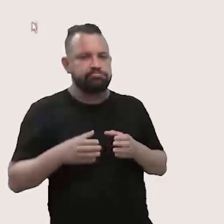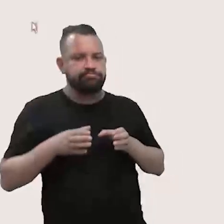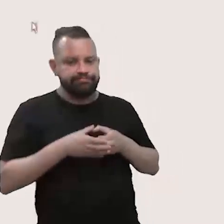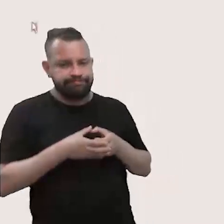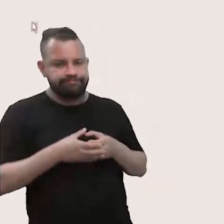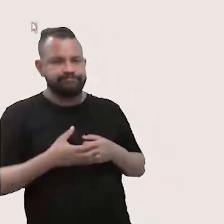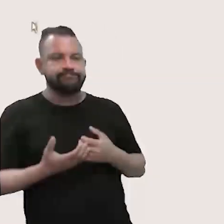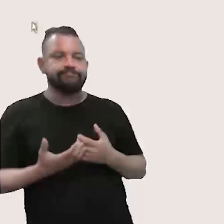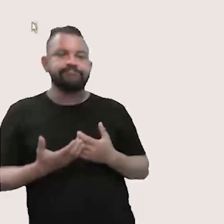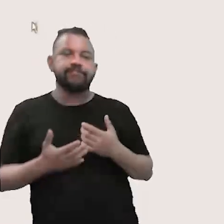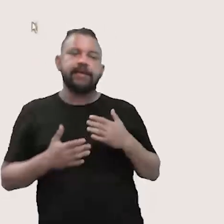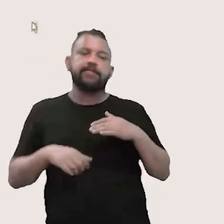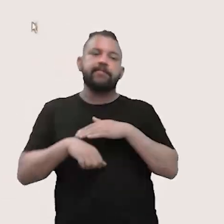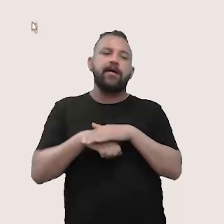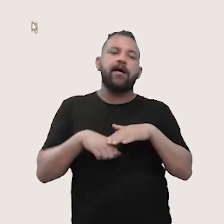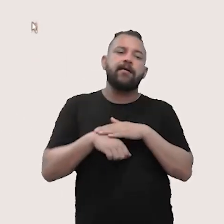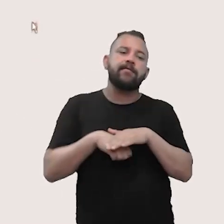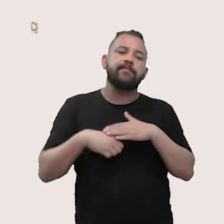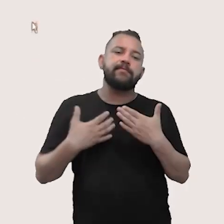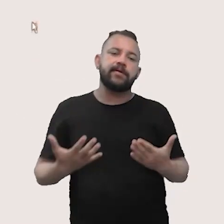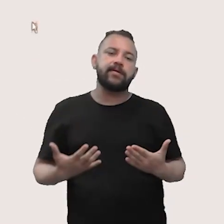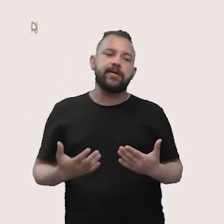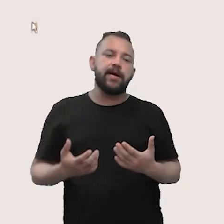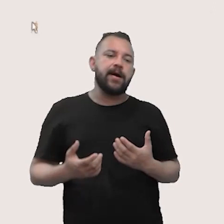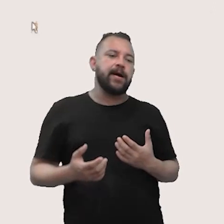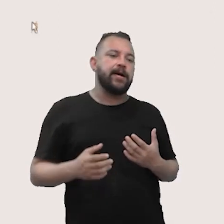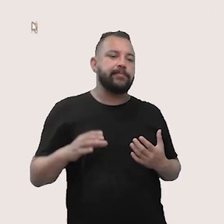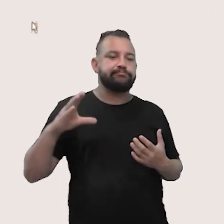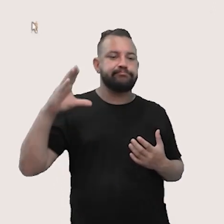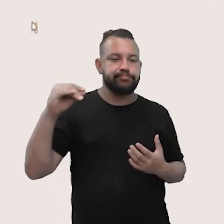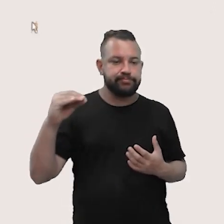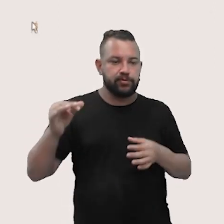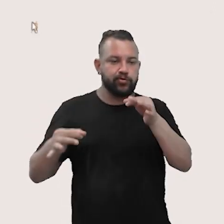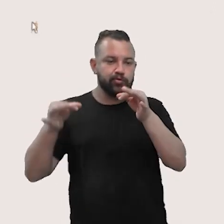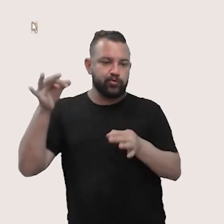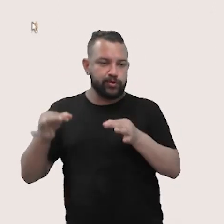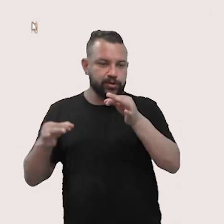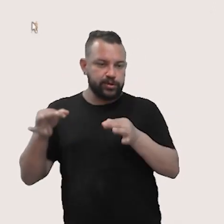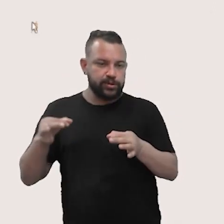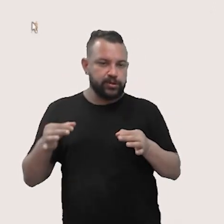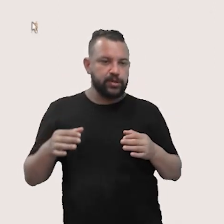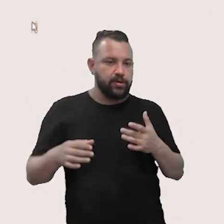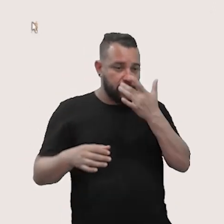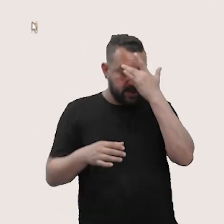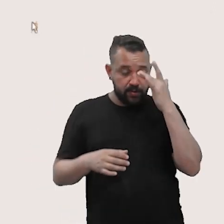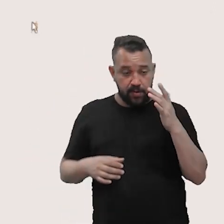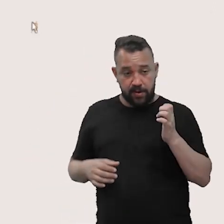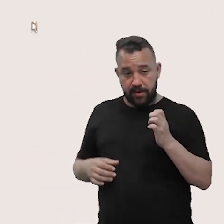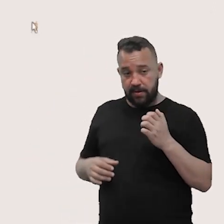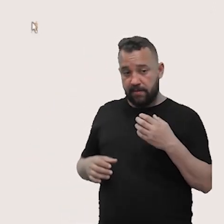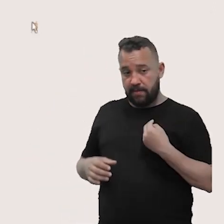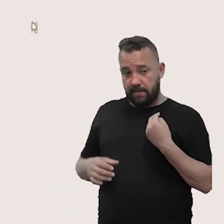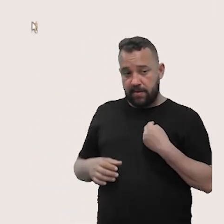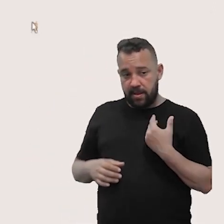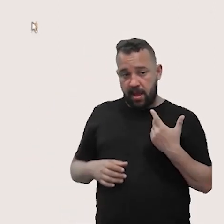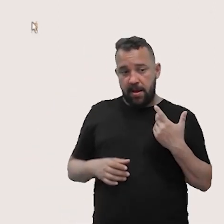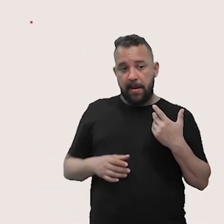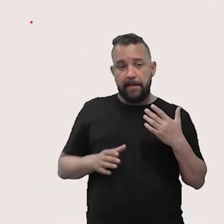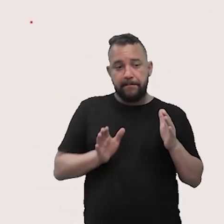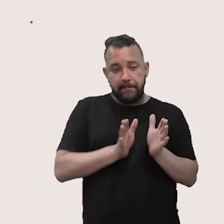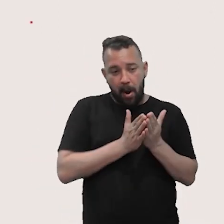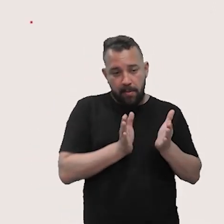é? Tal como uma conversa entre o orador jurídico e um morador de rua. Dá uma olhada